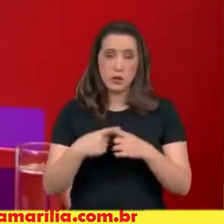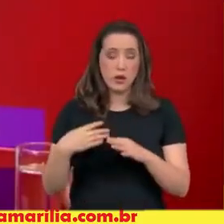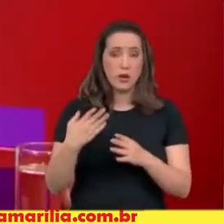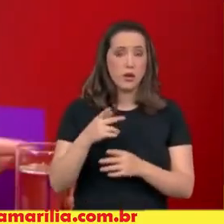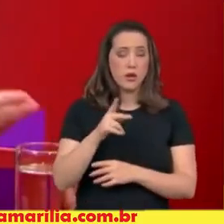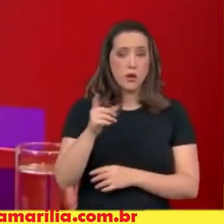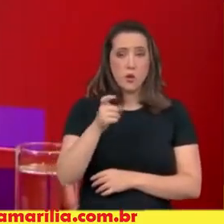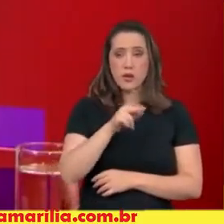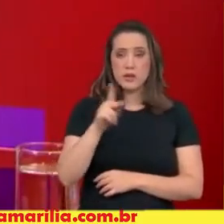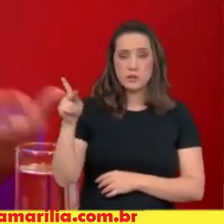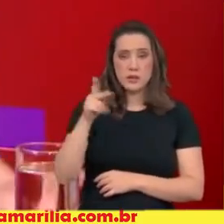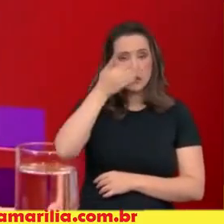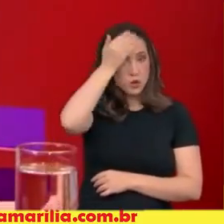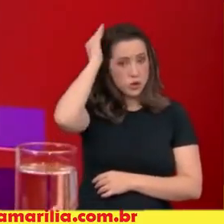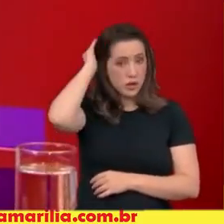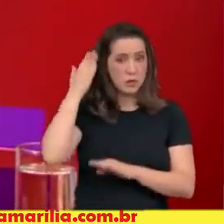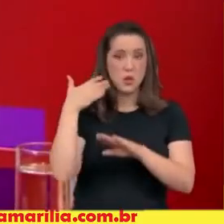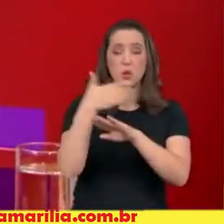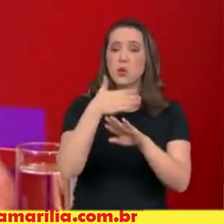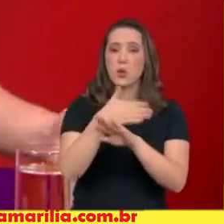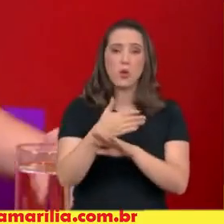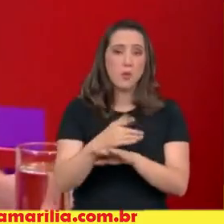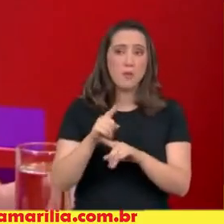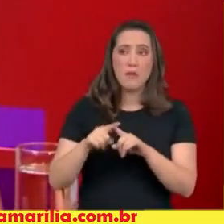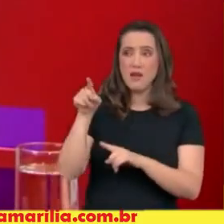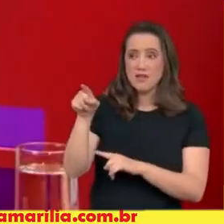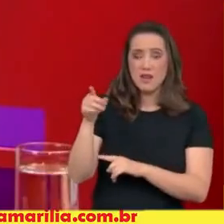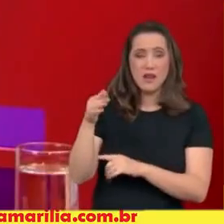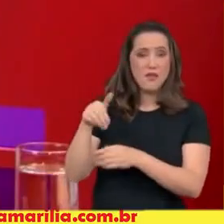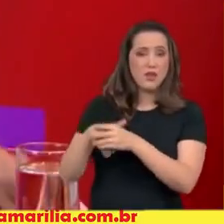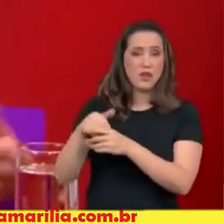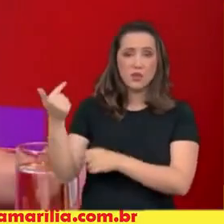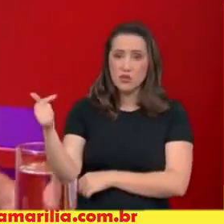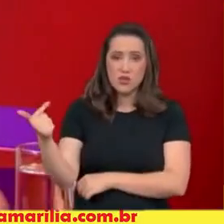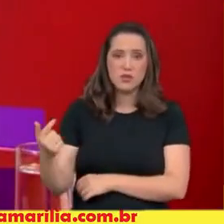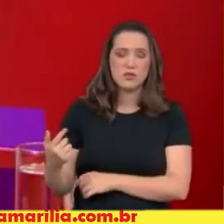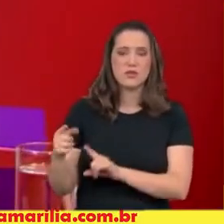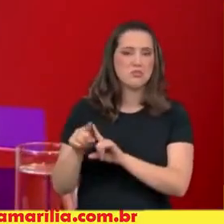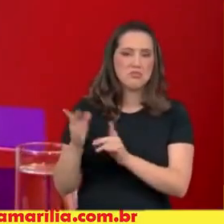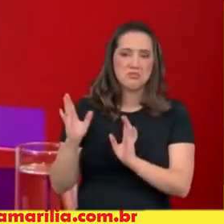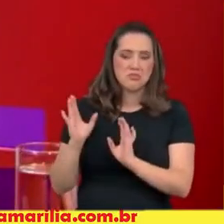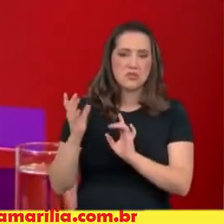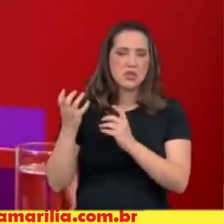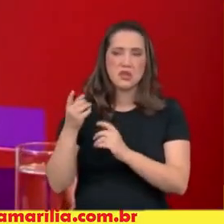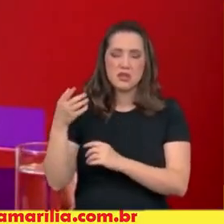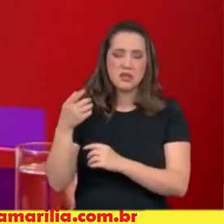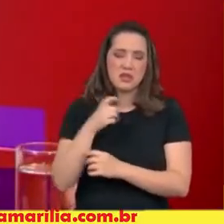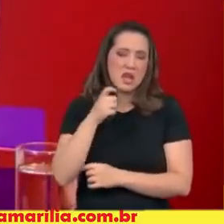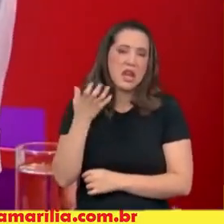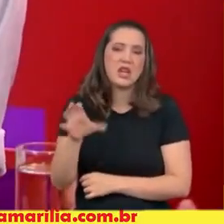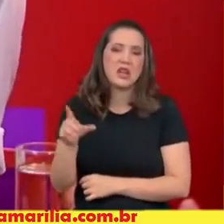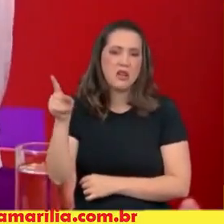e estabelece que é possível governar sem democracia, sem legitimidade. E depois